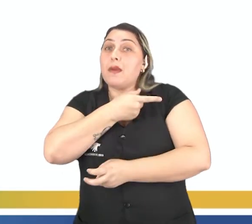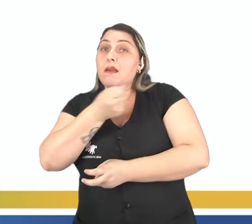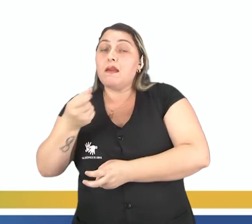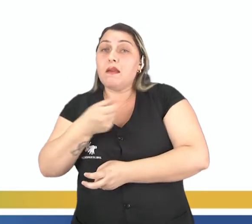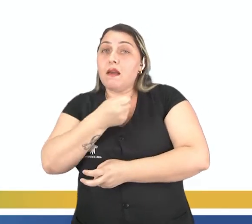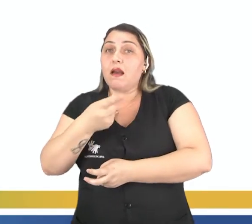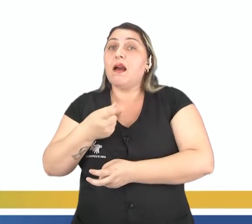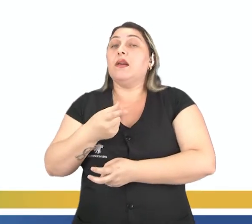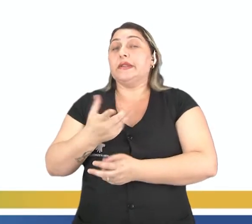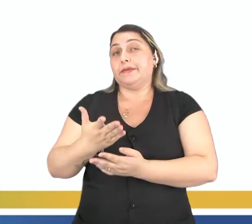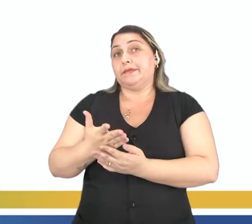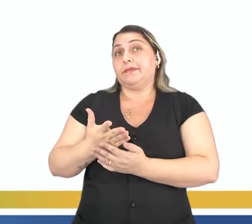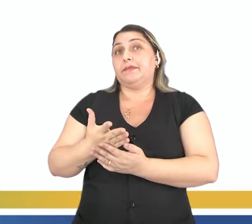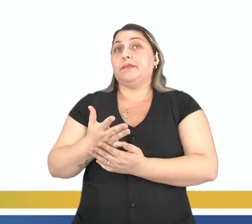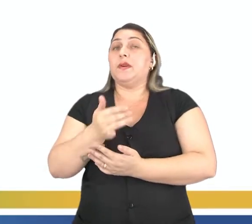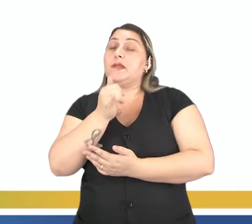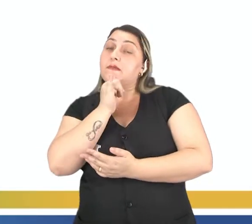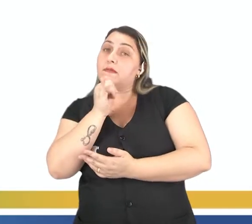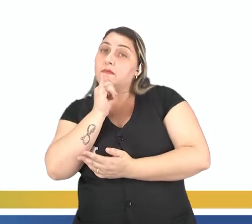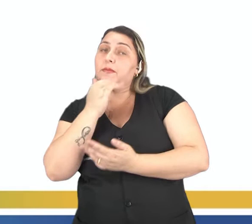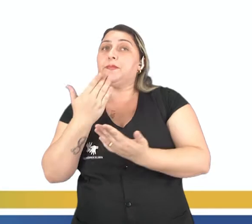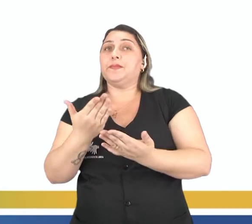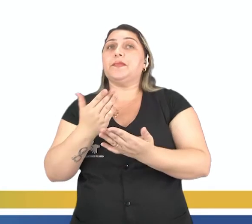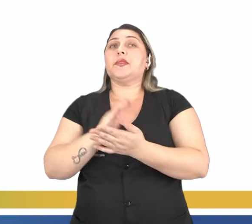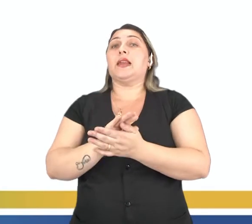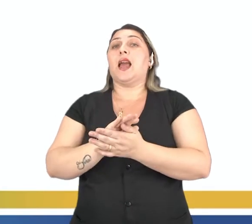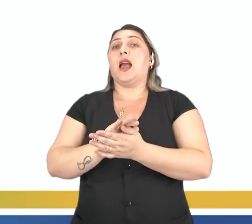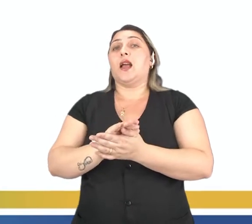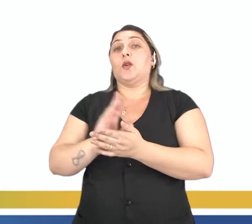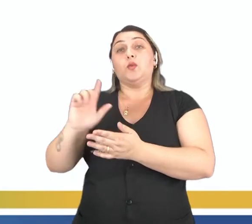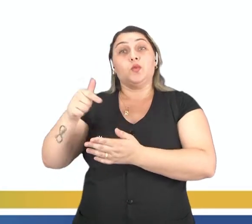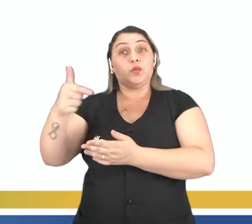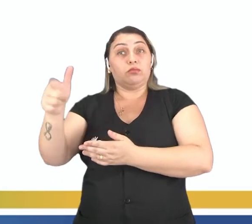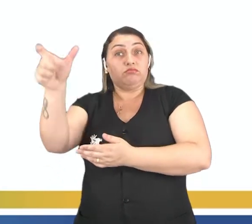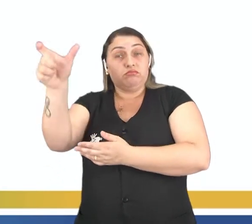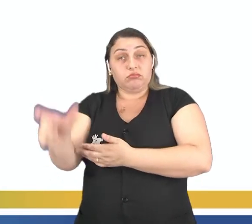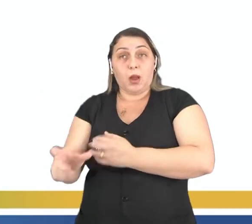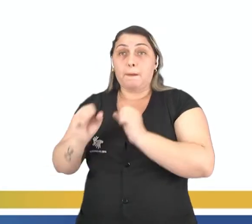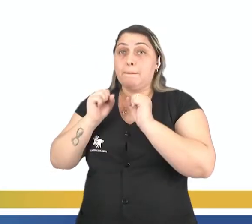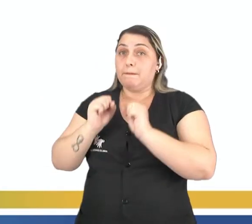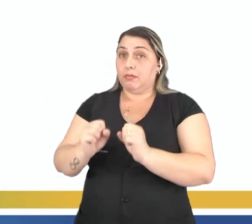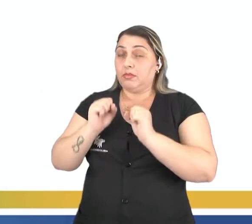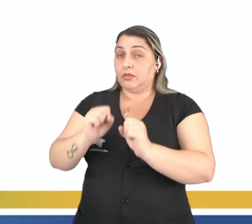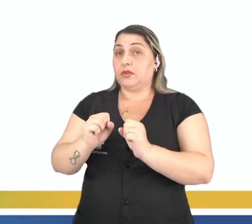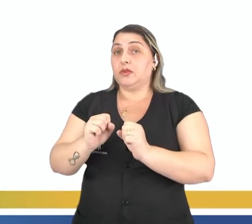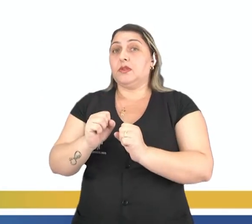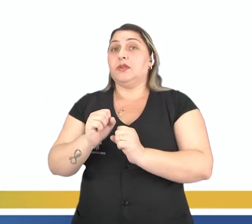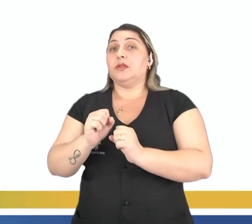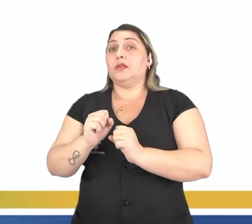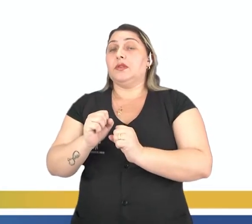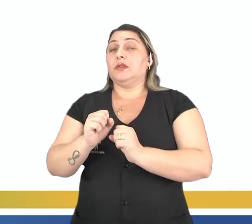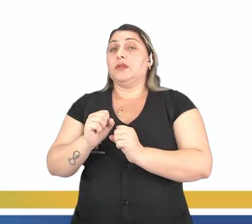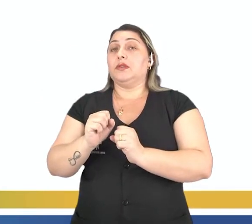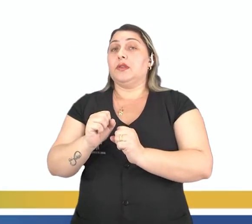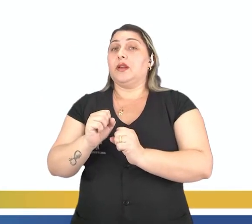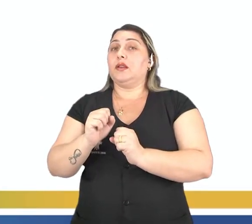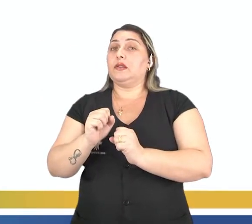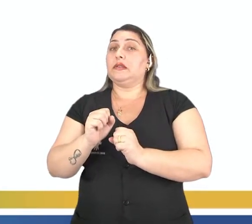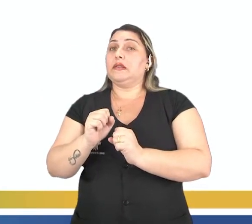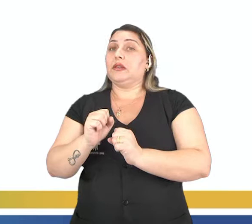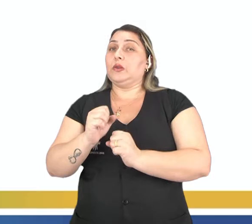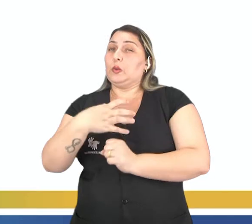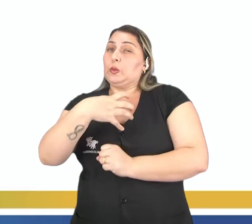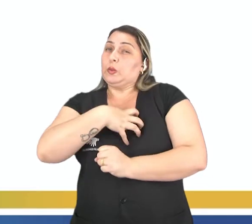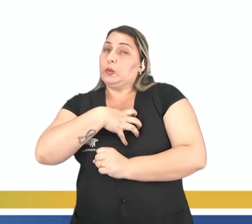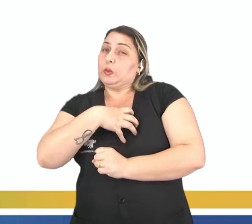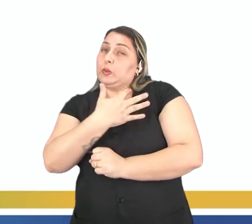expressões pejorativas. Entretanto, para quem está do outro lado, pode se parecer com uma navalha que fere. Então, assim,